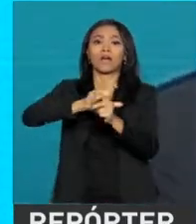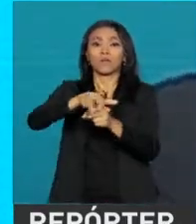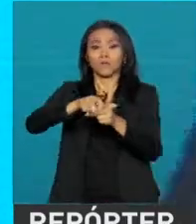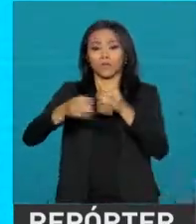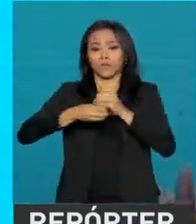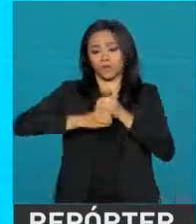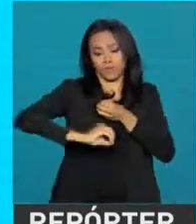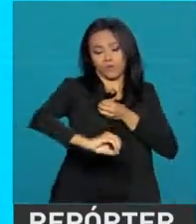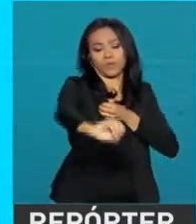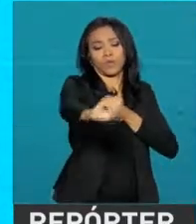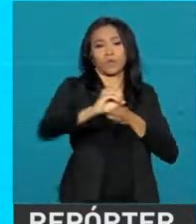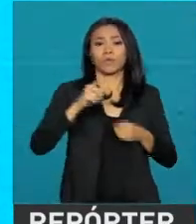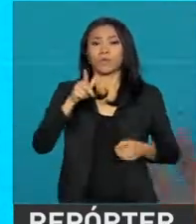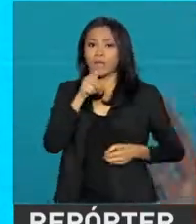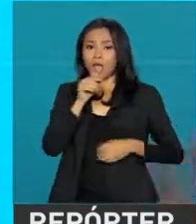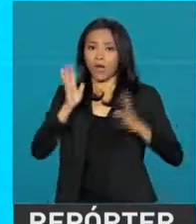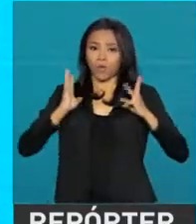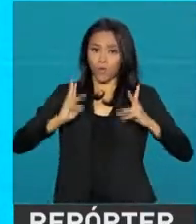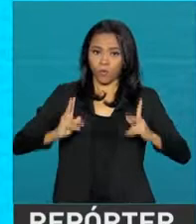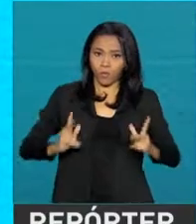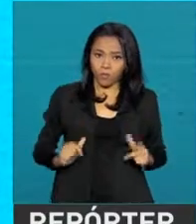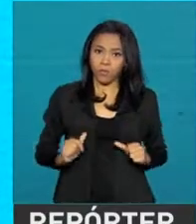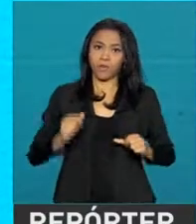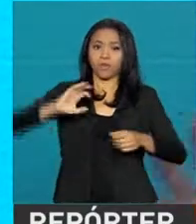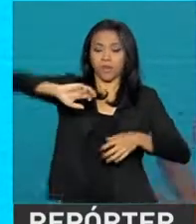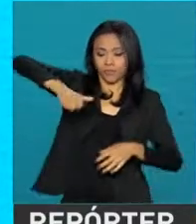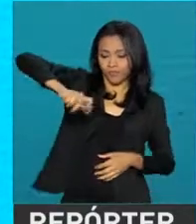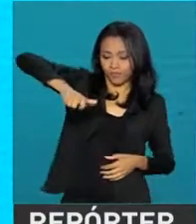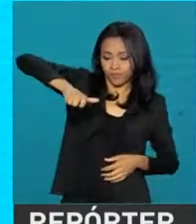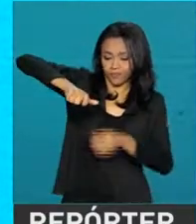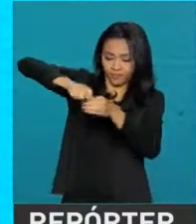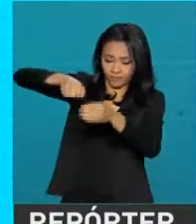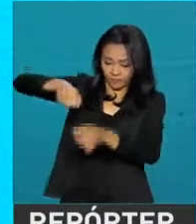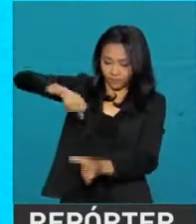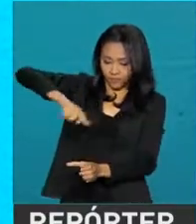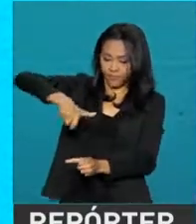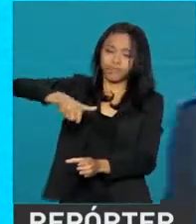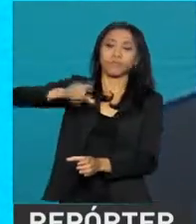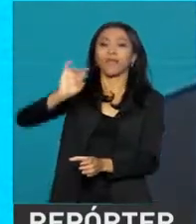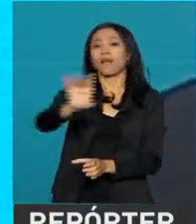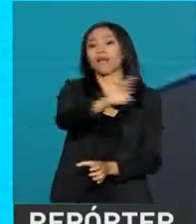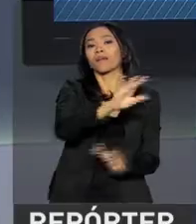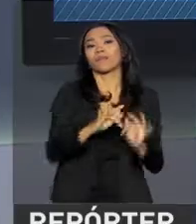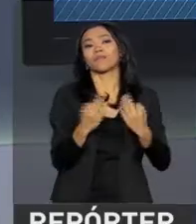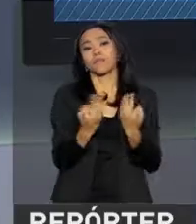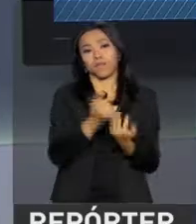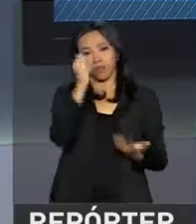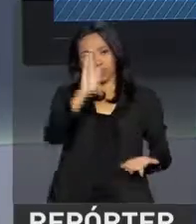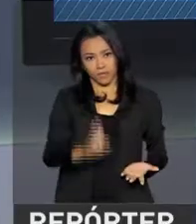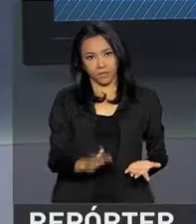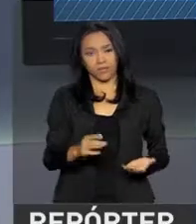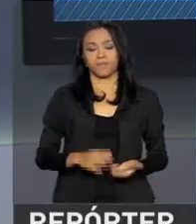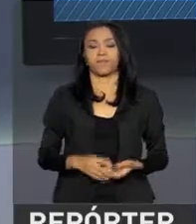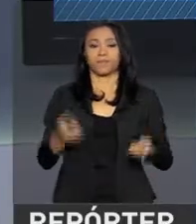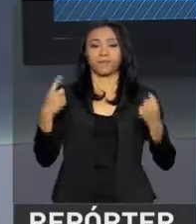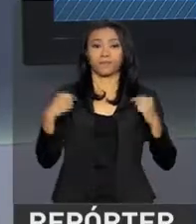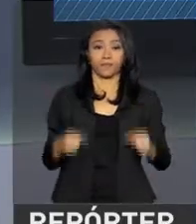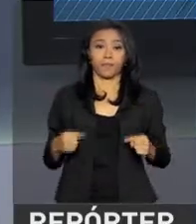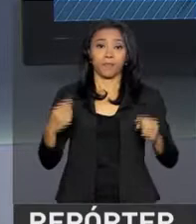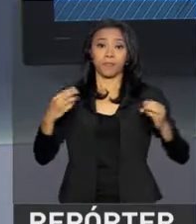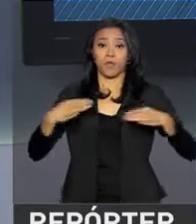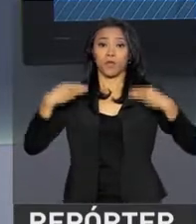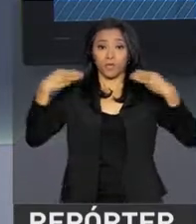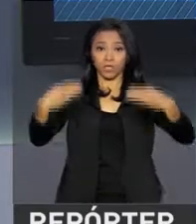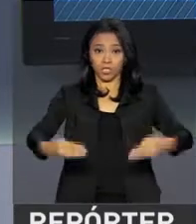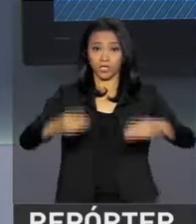e água tratada para cada torneira de cada família brasileira eo ministério do planejamento